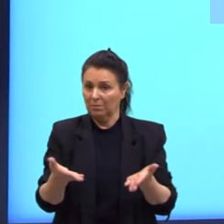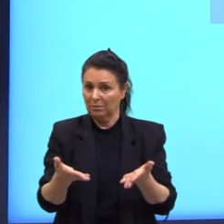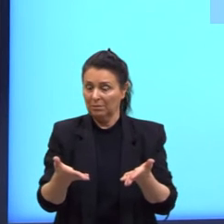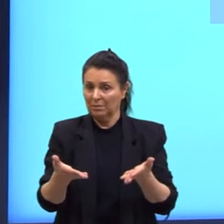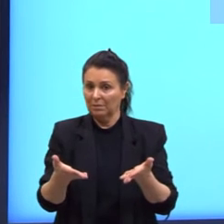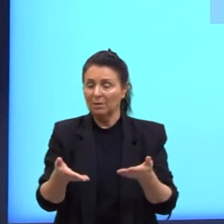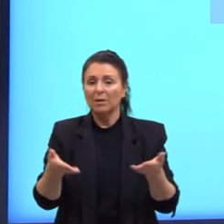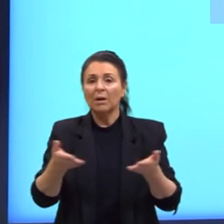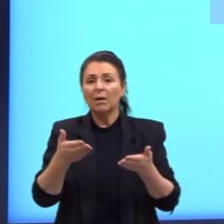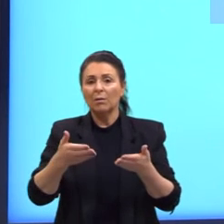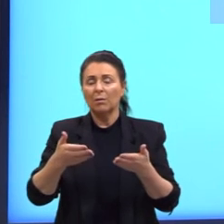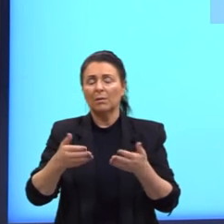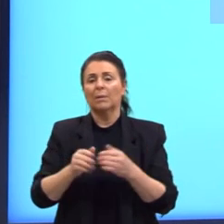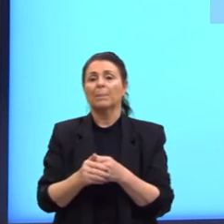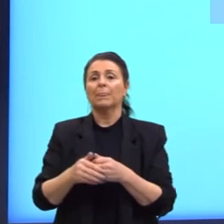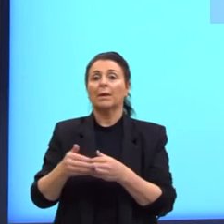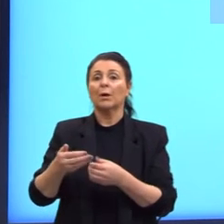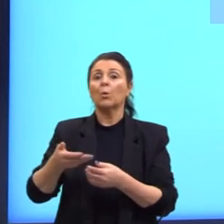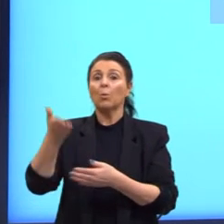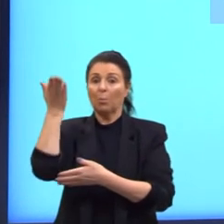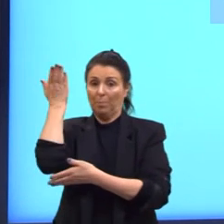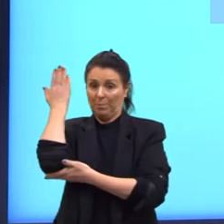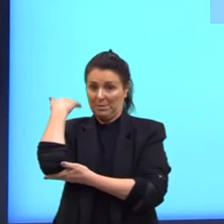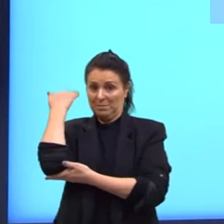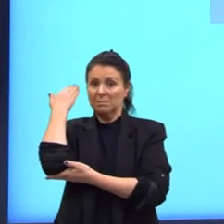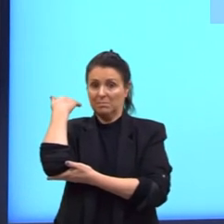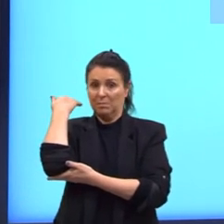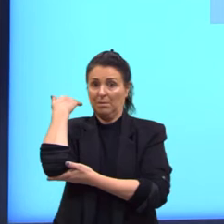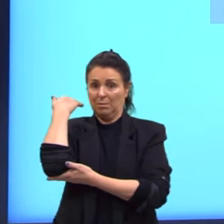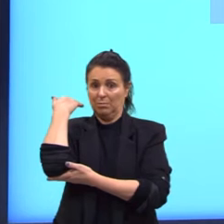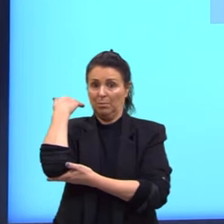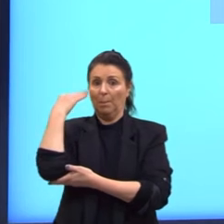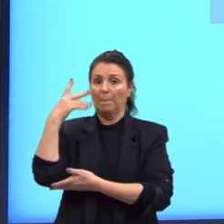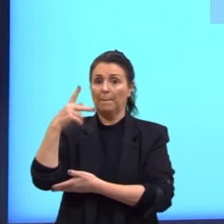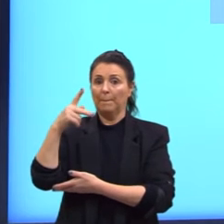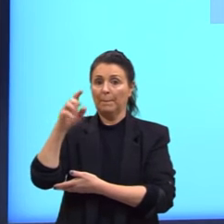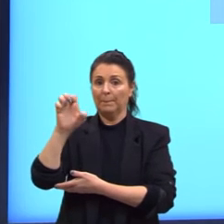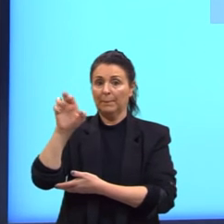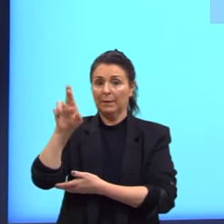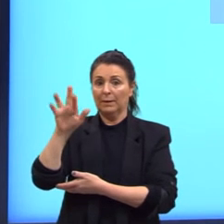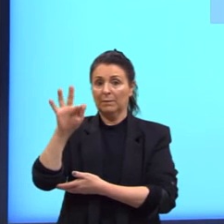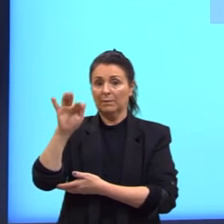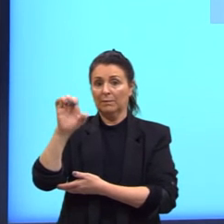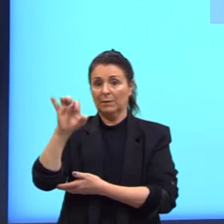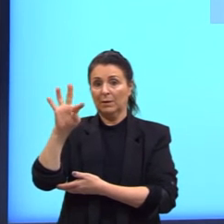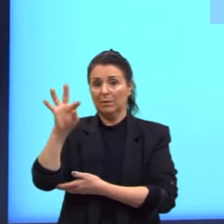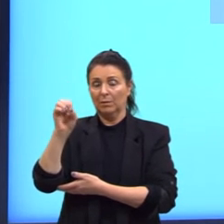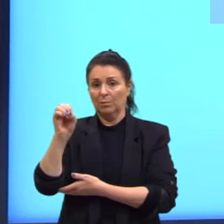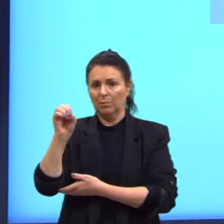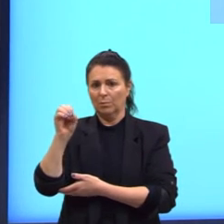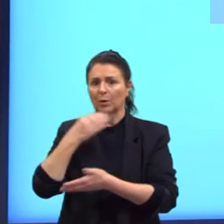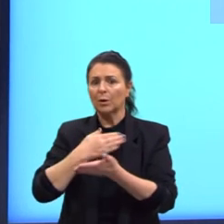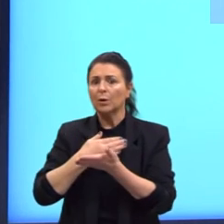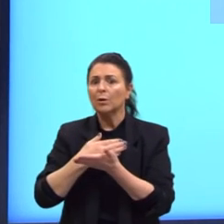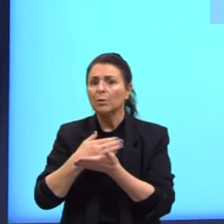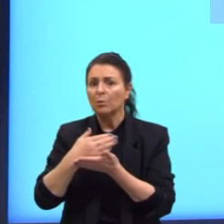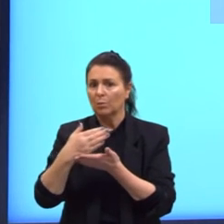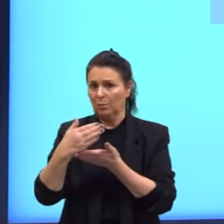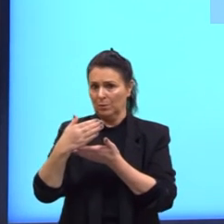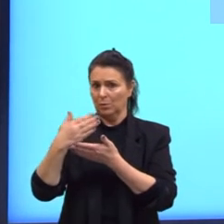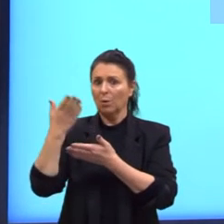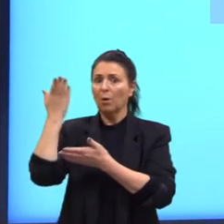o passado perfeito ele começou no passado teve uma